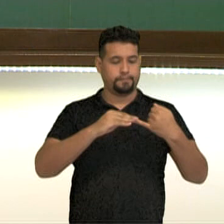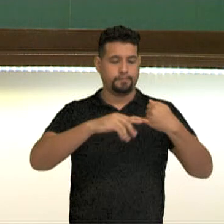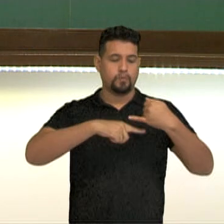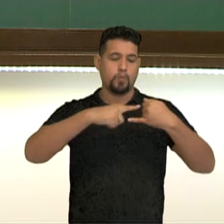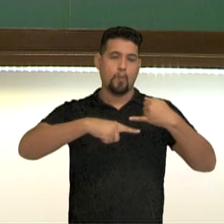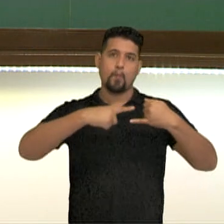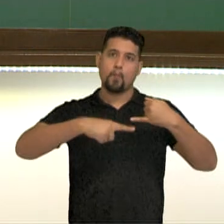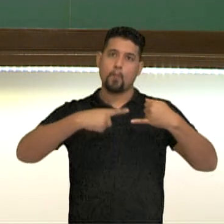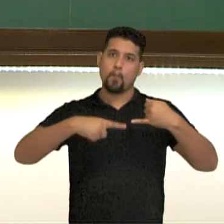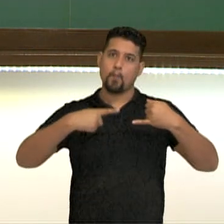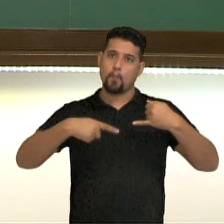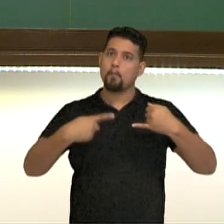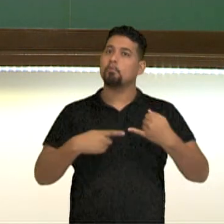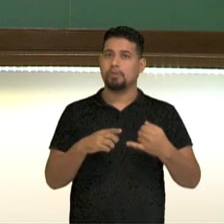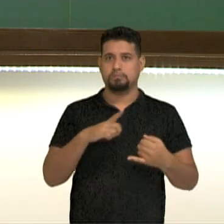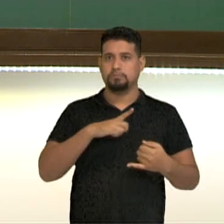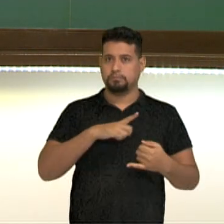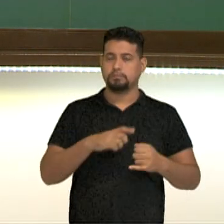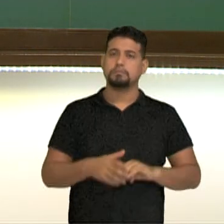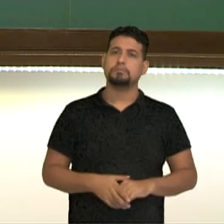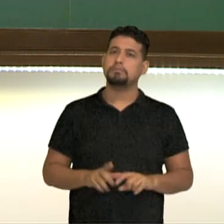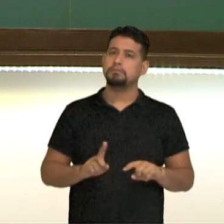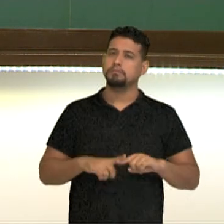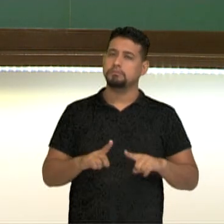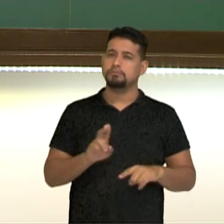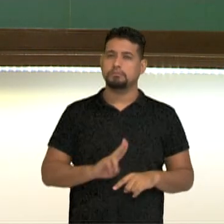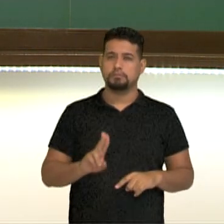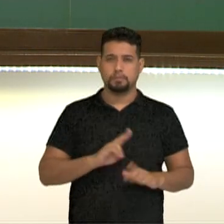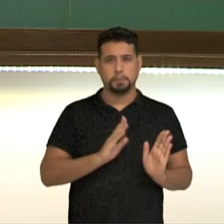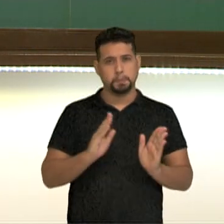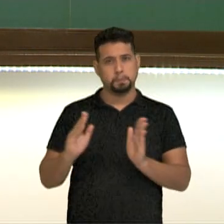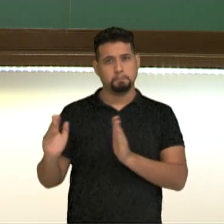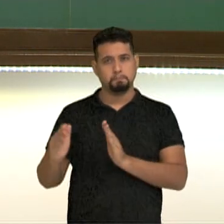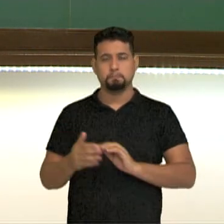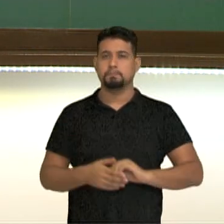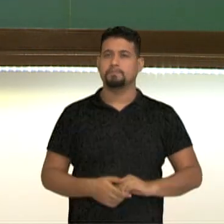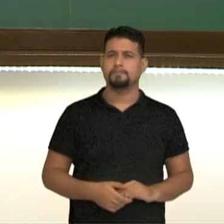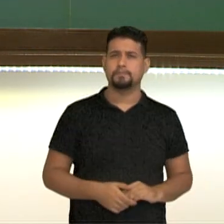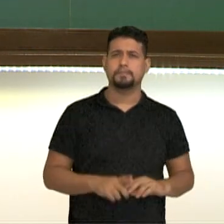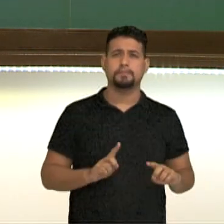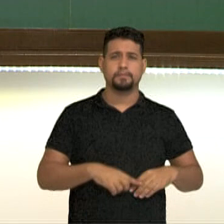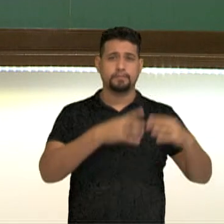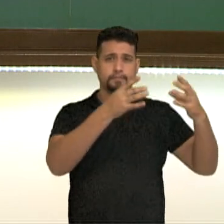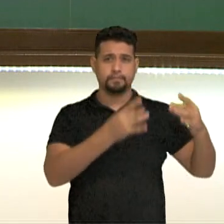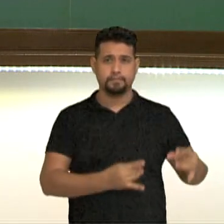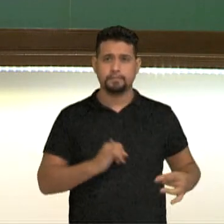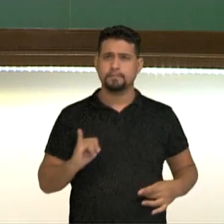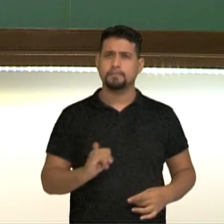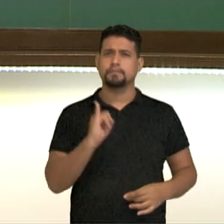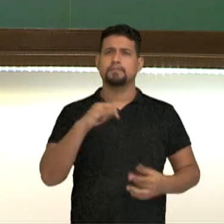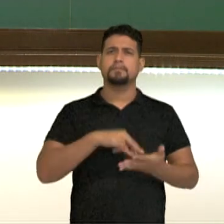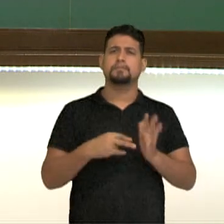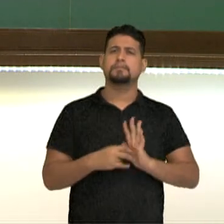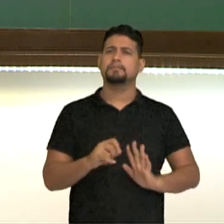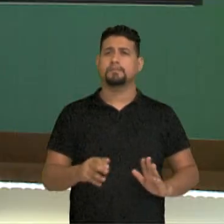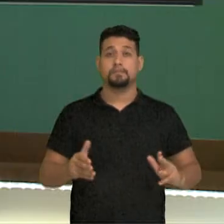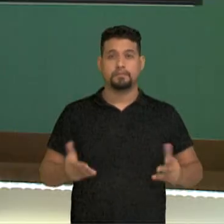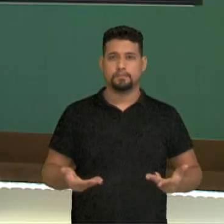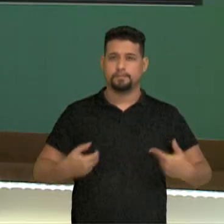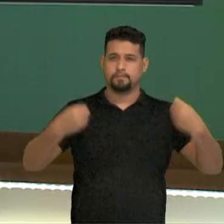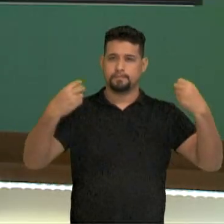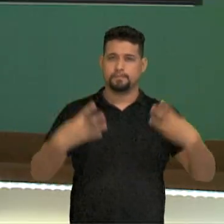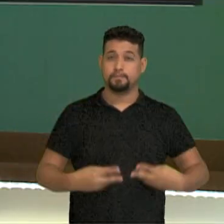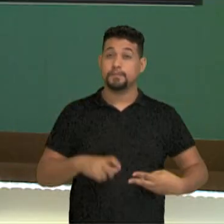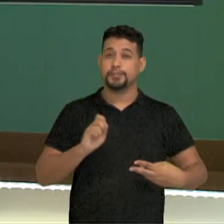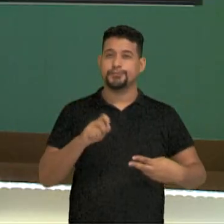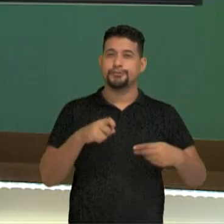isolante por fora daquele fio condutor, por onde está passando a eletricidade. Um detalhe importante, agora falando um pouco do